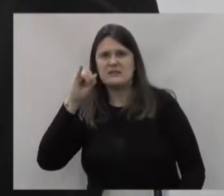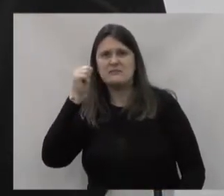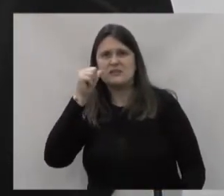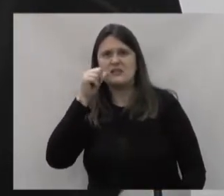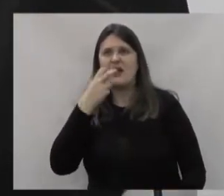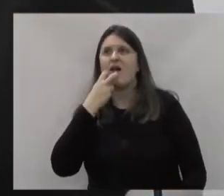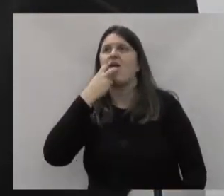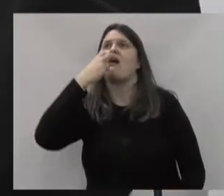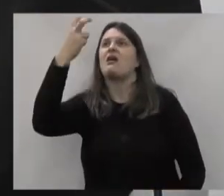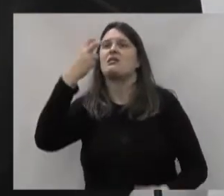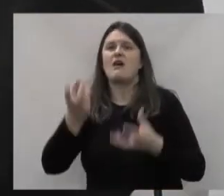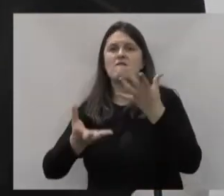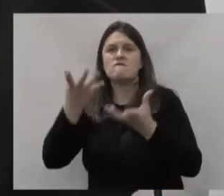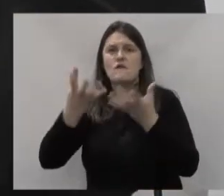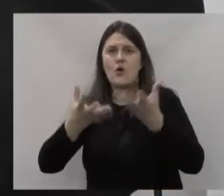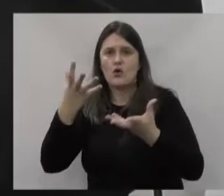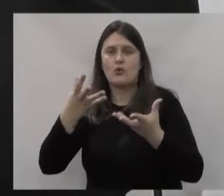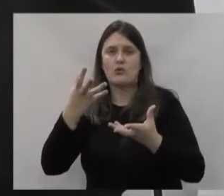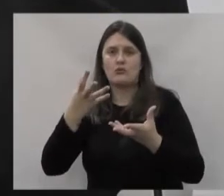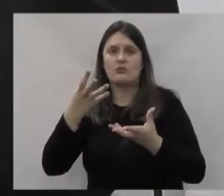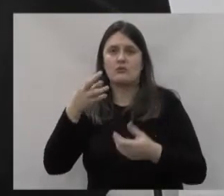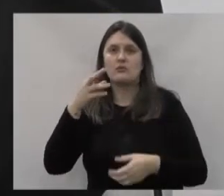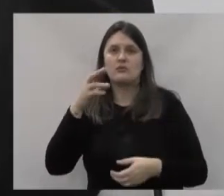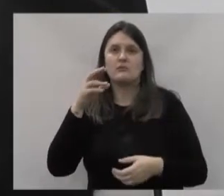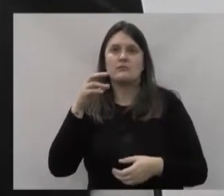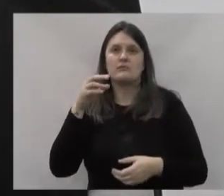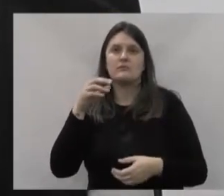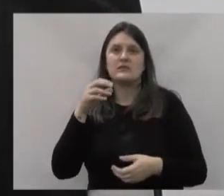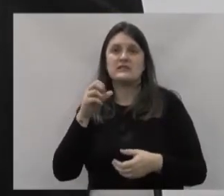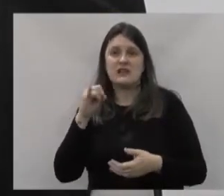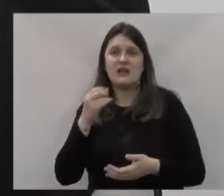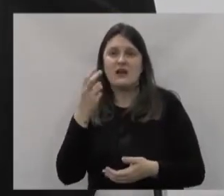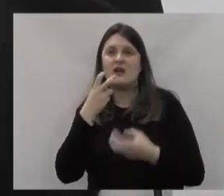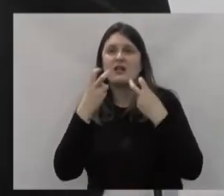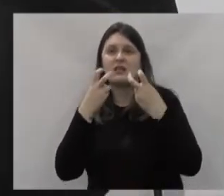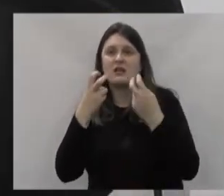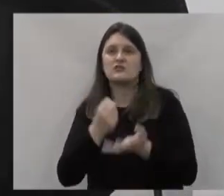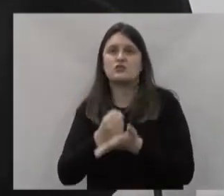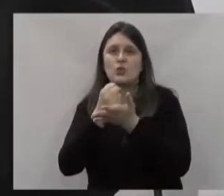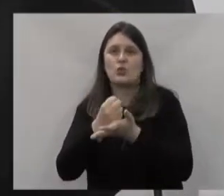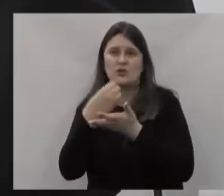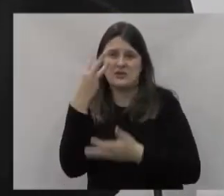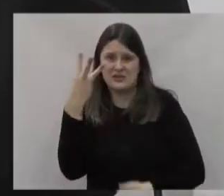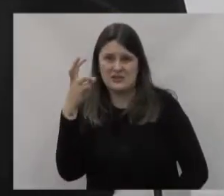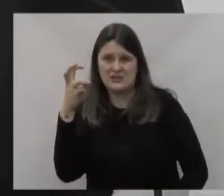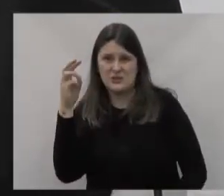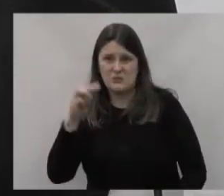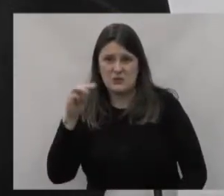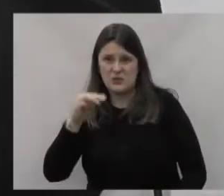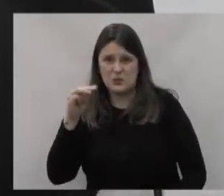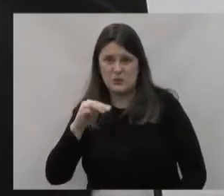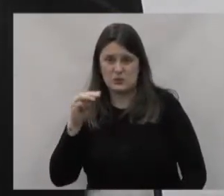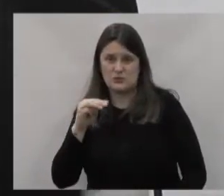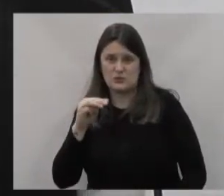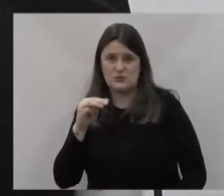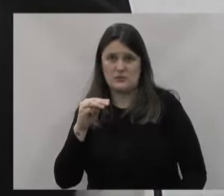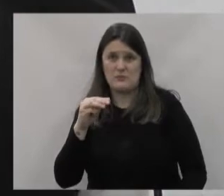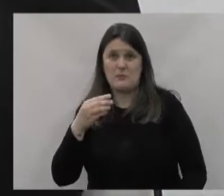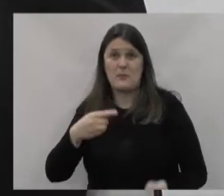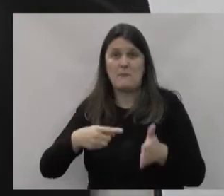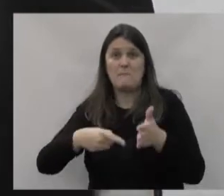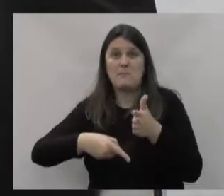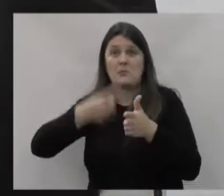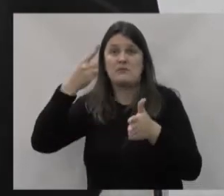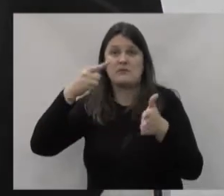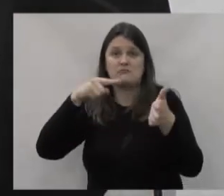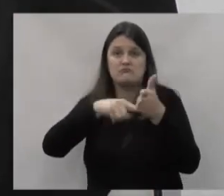fogo, talvez ela teria sido atendida. Ela gritava socorro, e levou 35 minutos para poder ser atendida. 35 minutos para a primeira